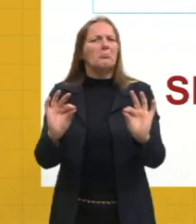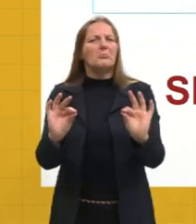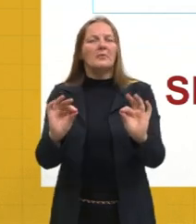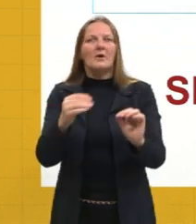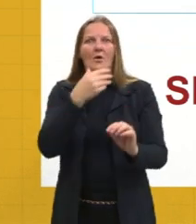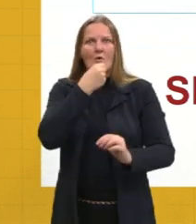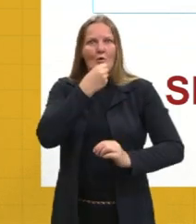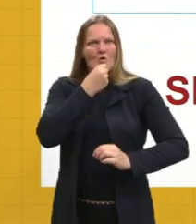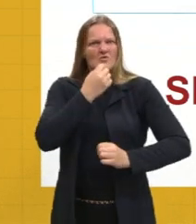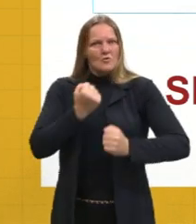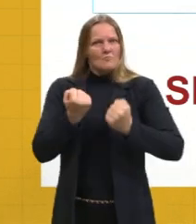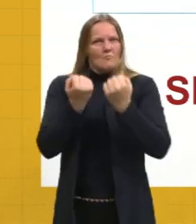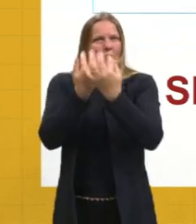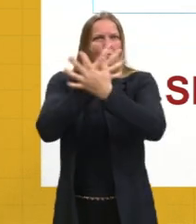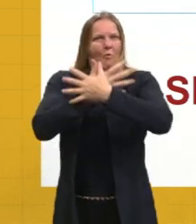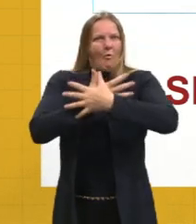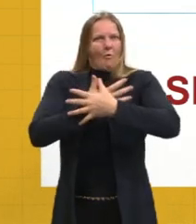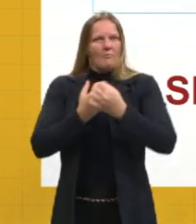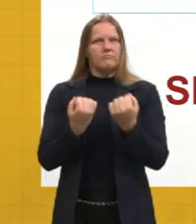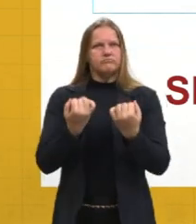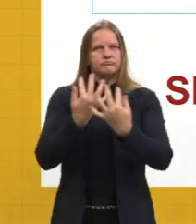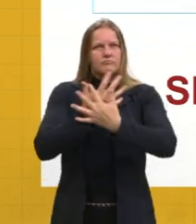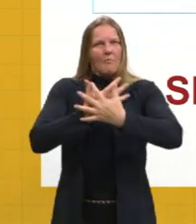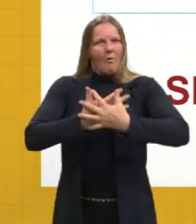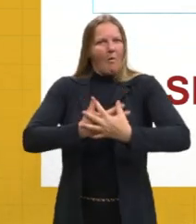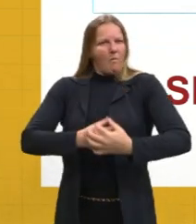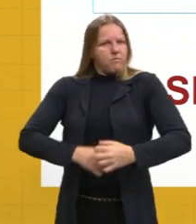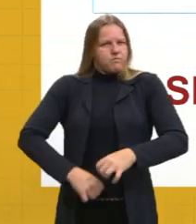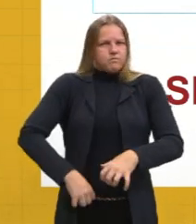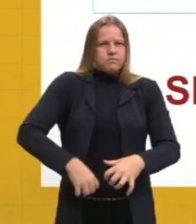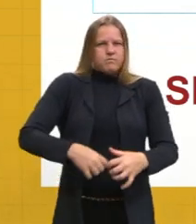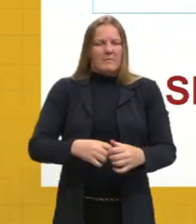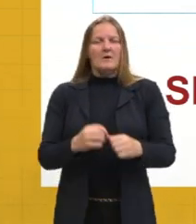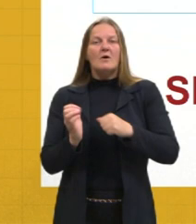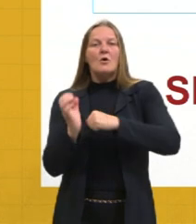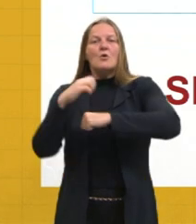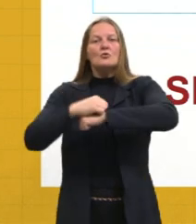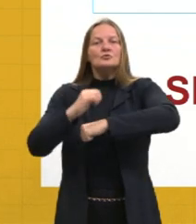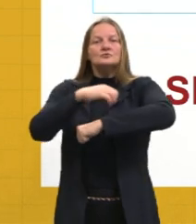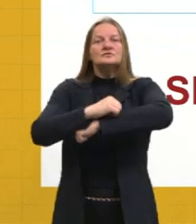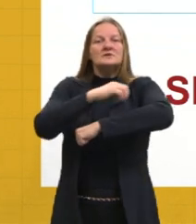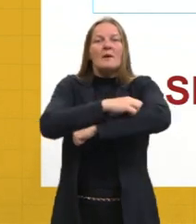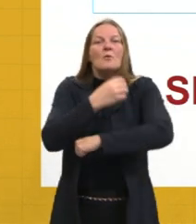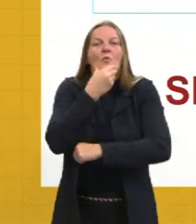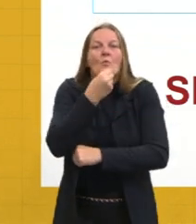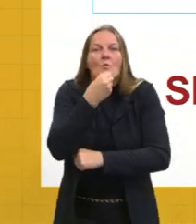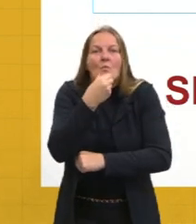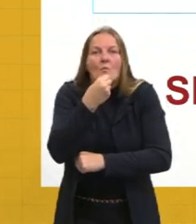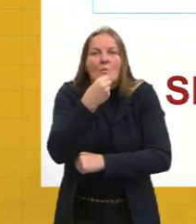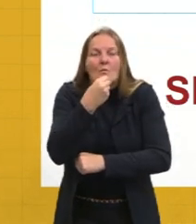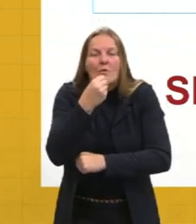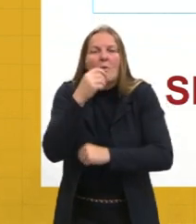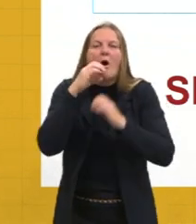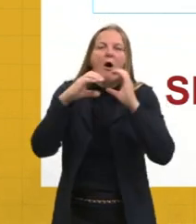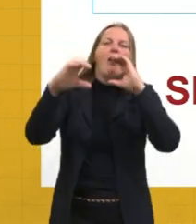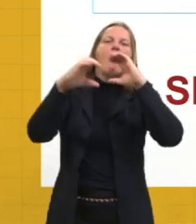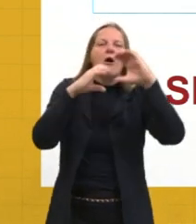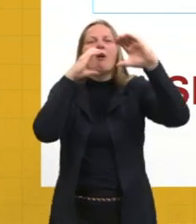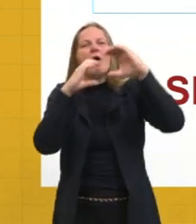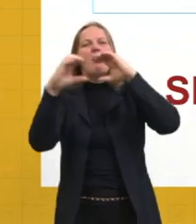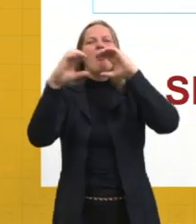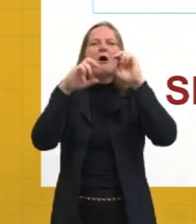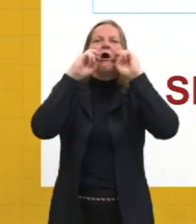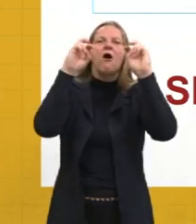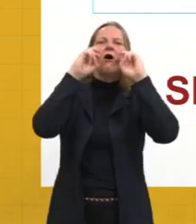simples entre "né não chamam tanta atenção assim porque os sapos machos cantam e as